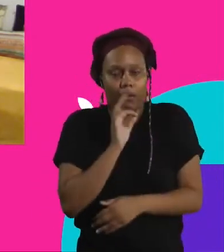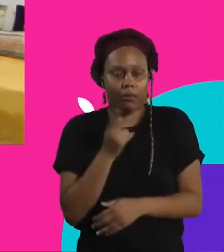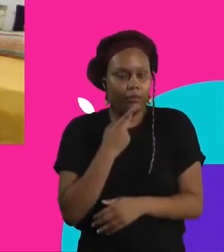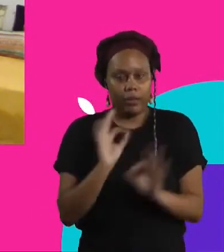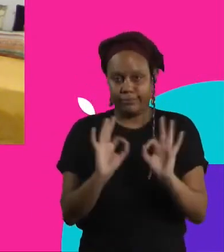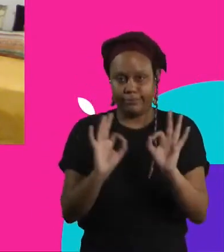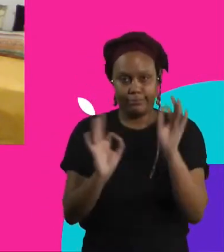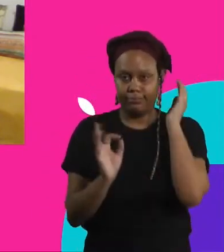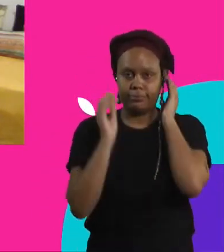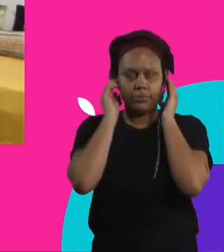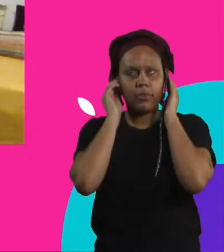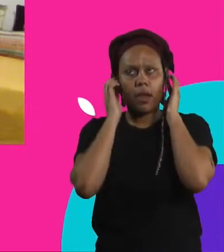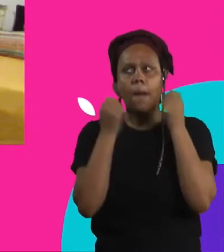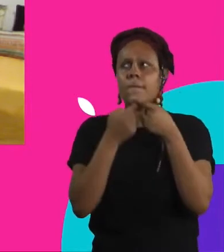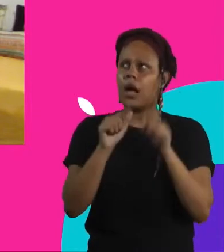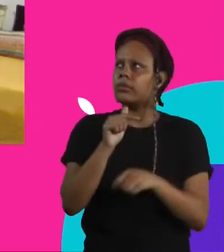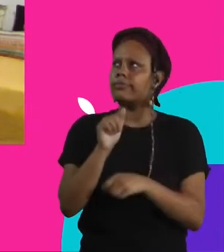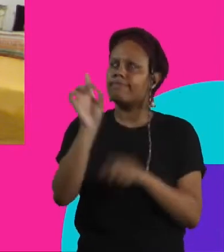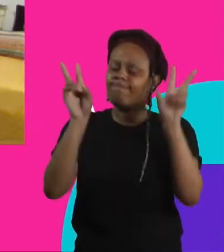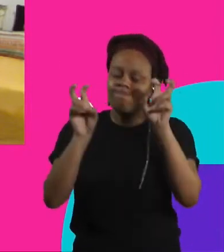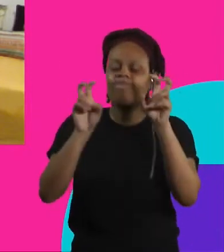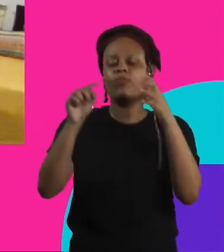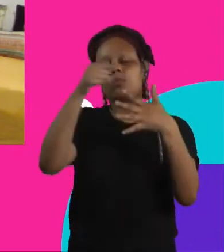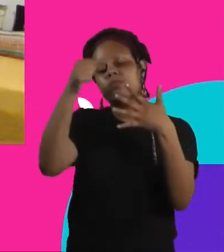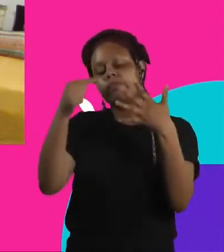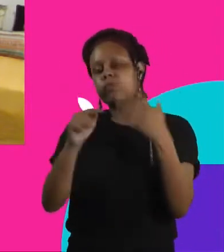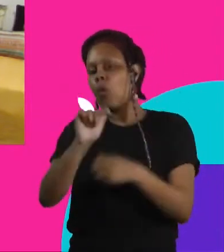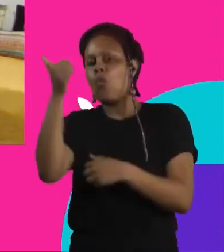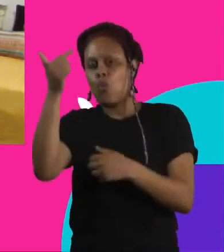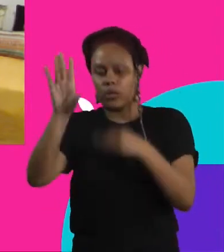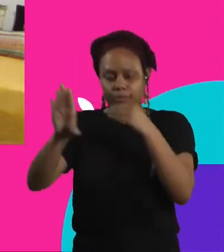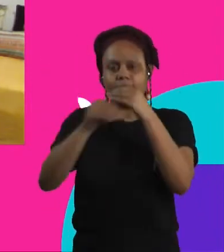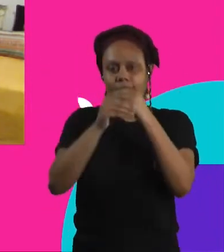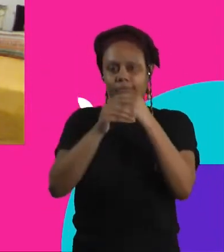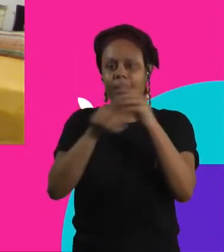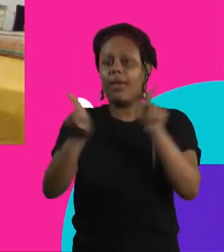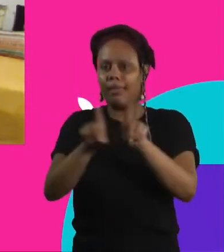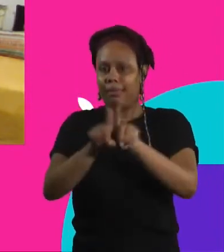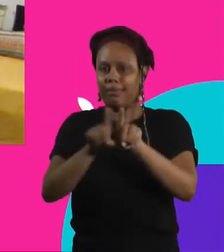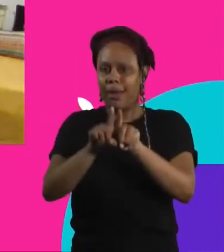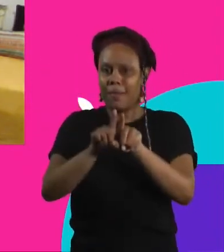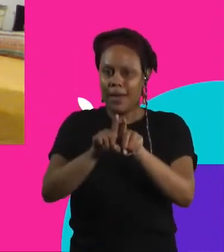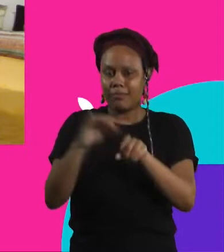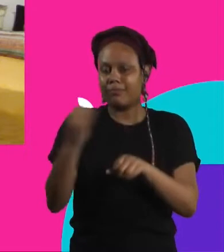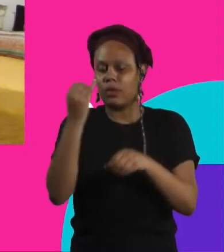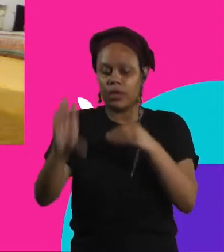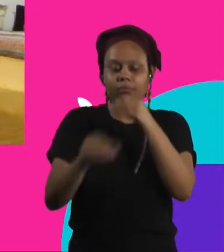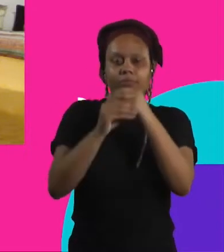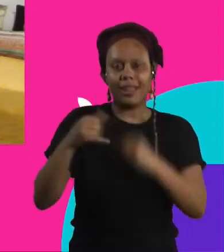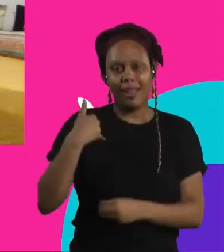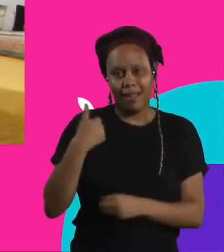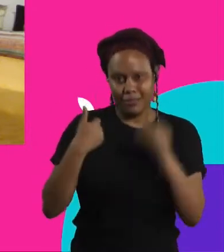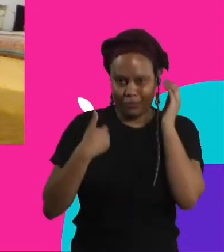fala de todos esses outros pilares, a gente não só pode, como deve falar também da idade, porque todas as pessoas, né,